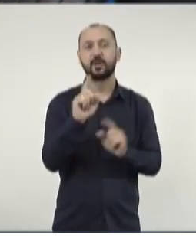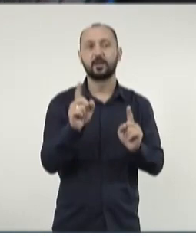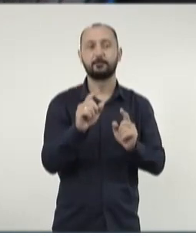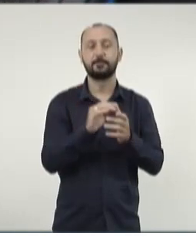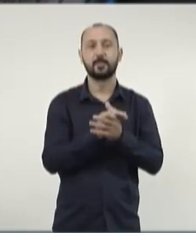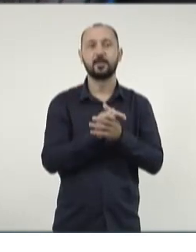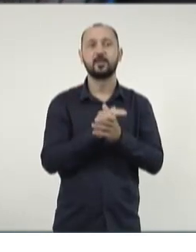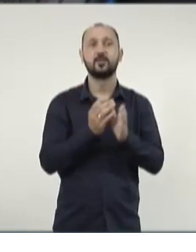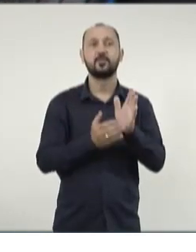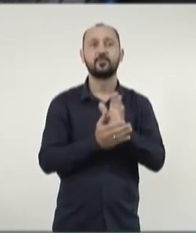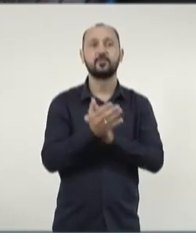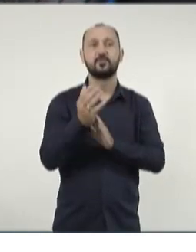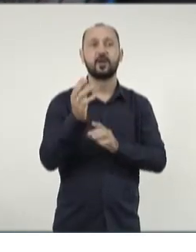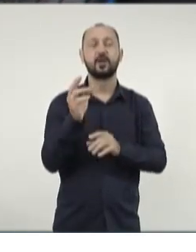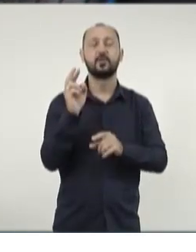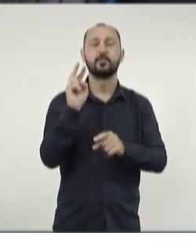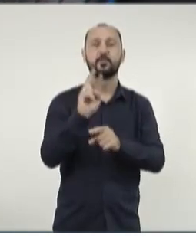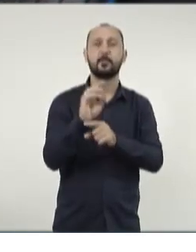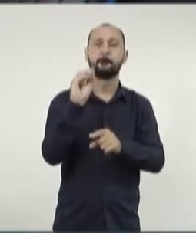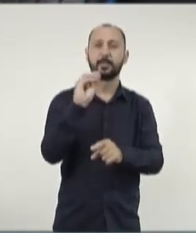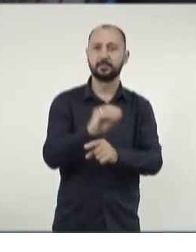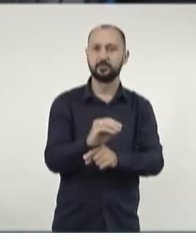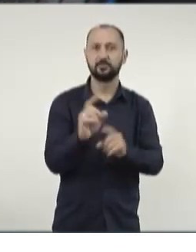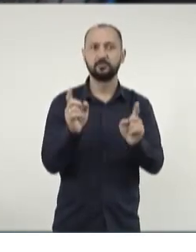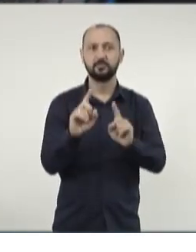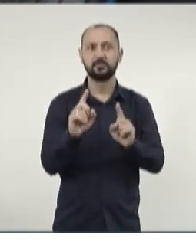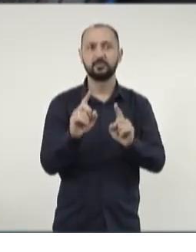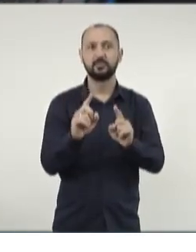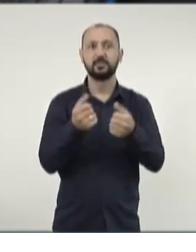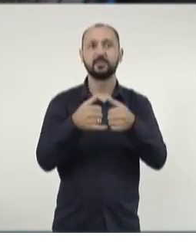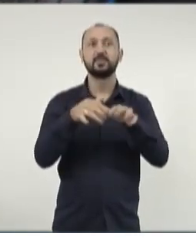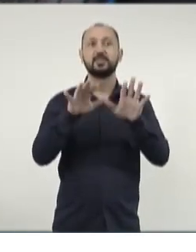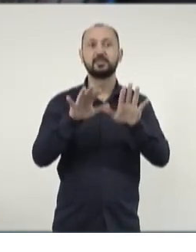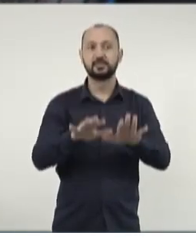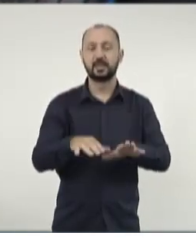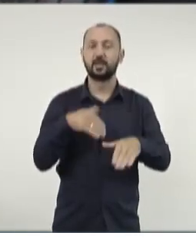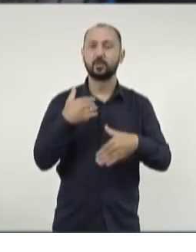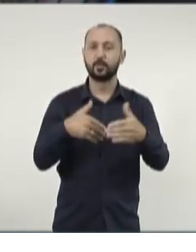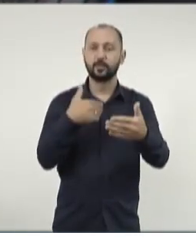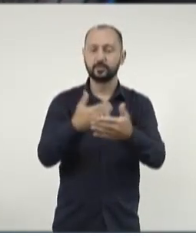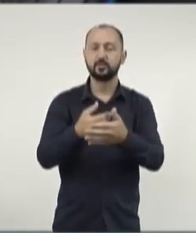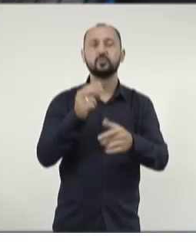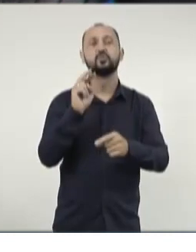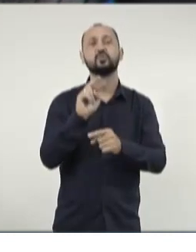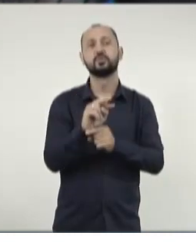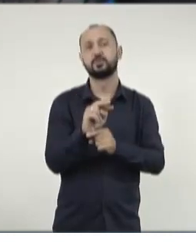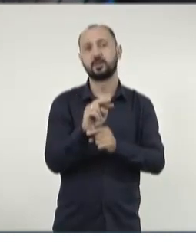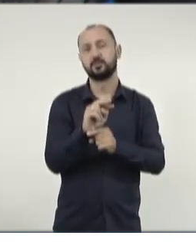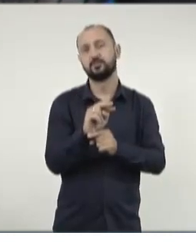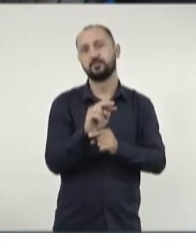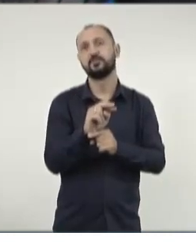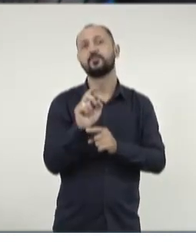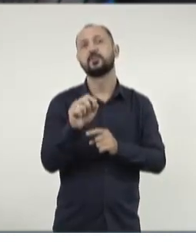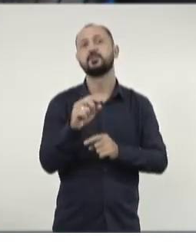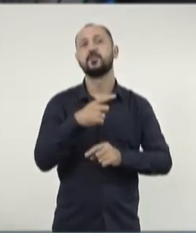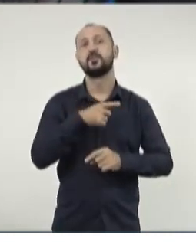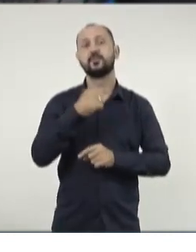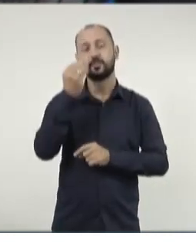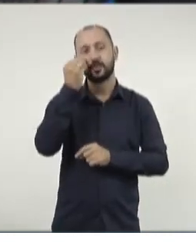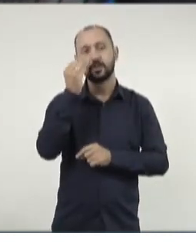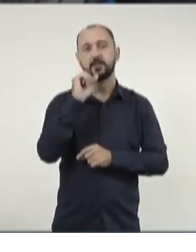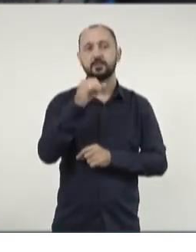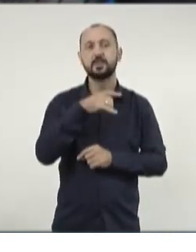O paciente foi para paliativo. Não. O paciente está num processo de cuidados, onde a gente vai ver